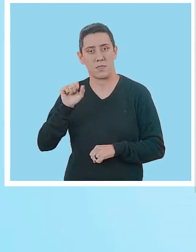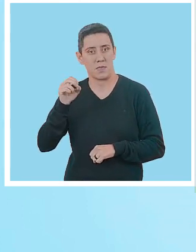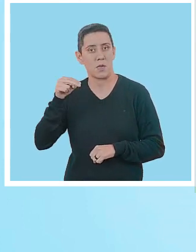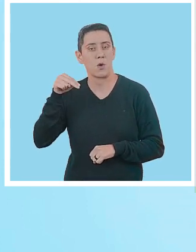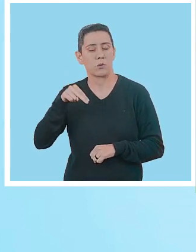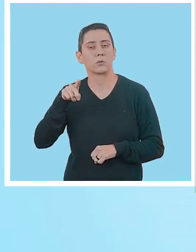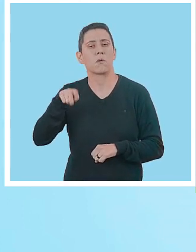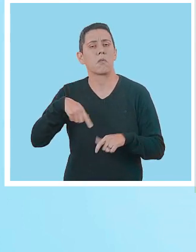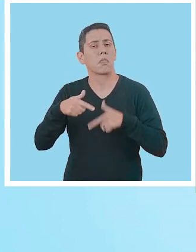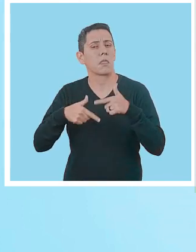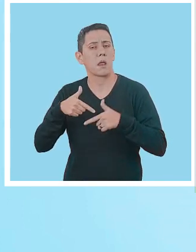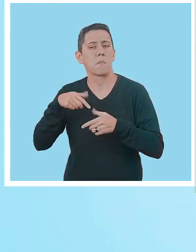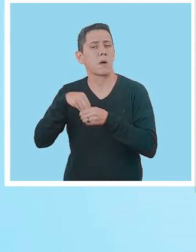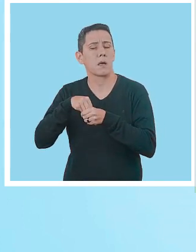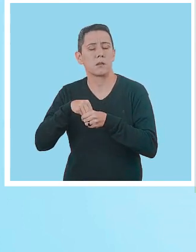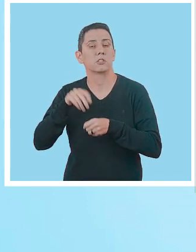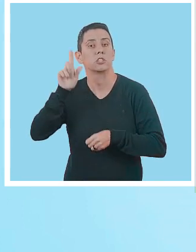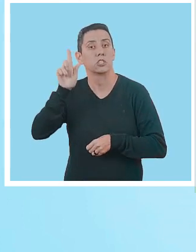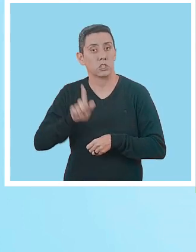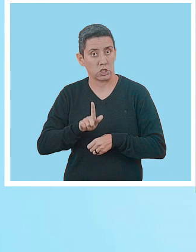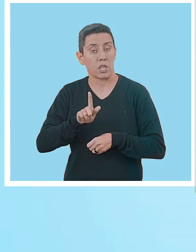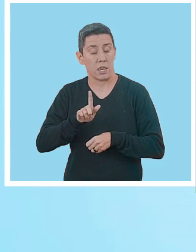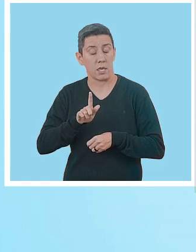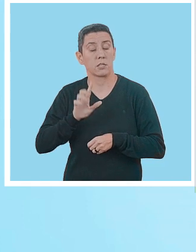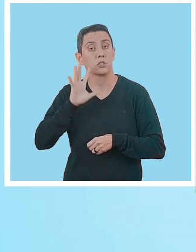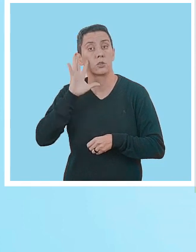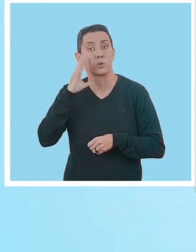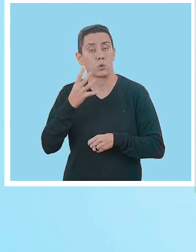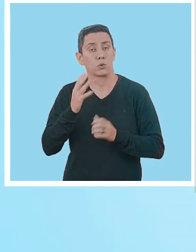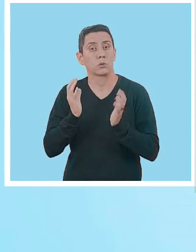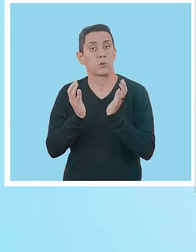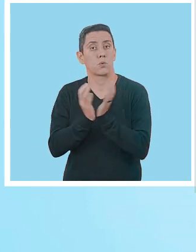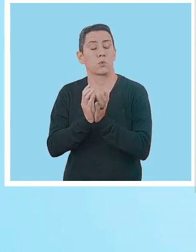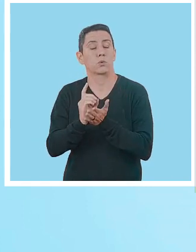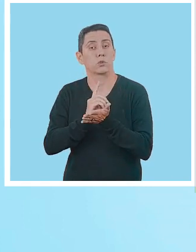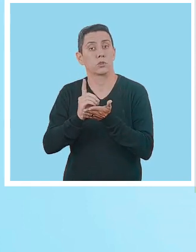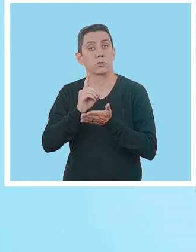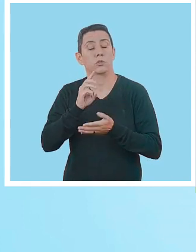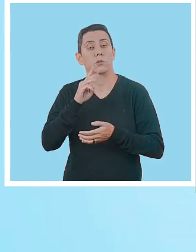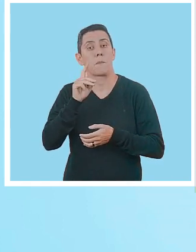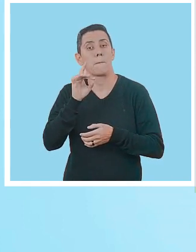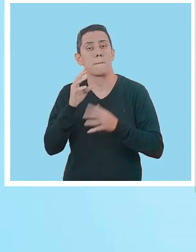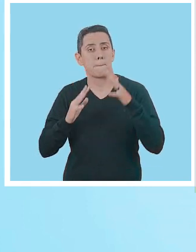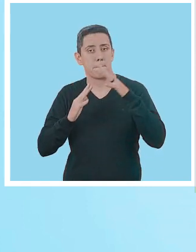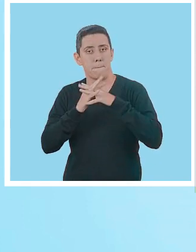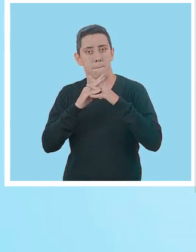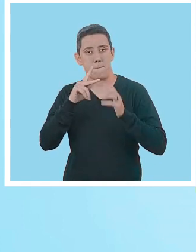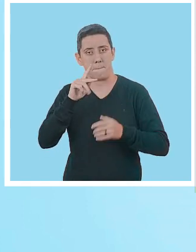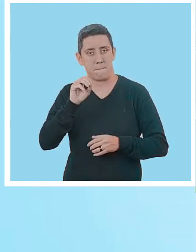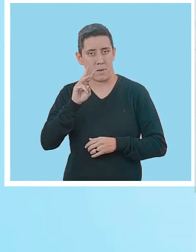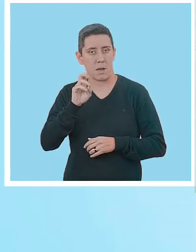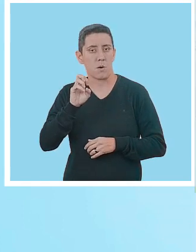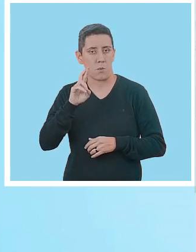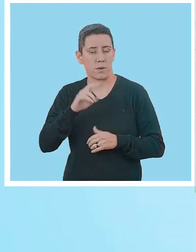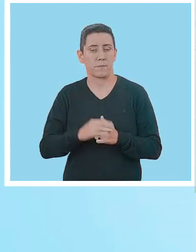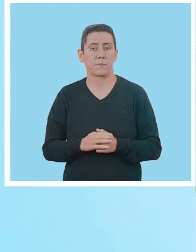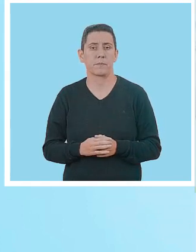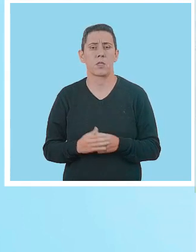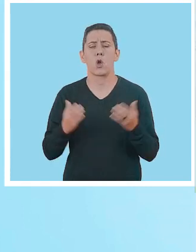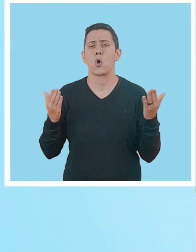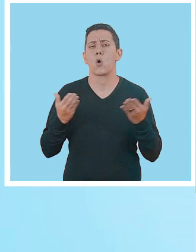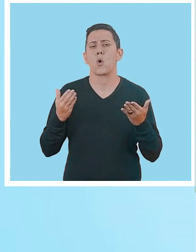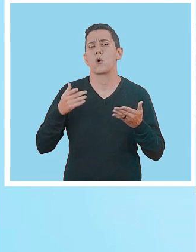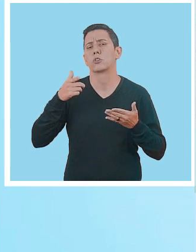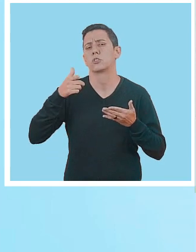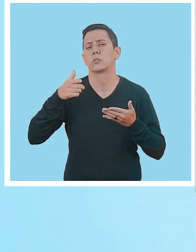soluções da qual e digital Power E hoje vamos falar sobre o setor de energia solar